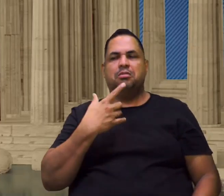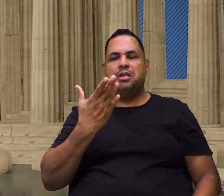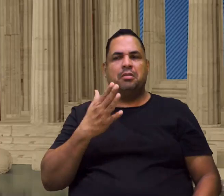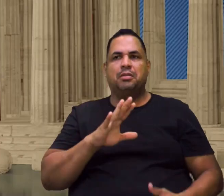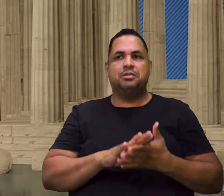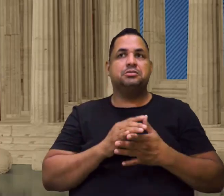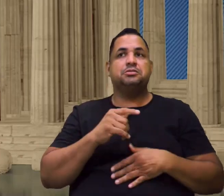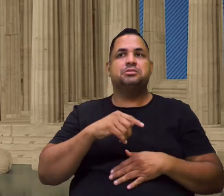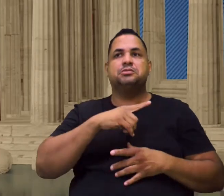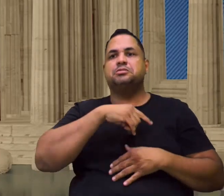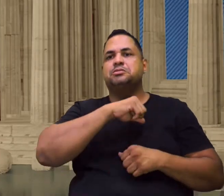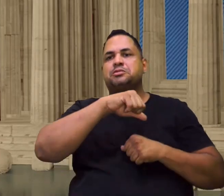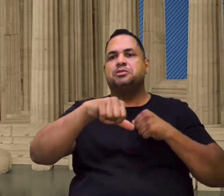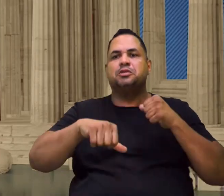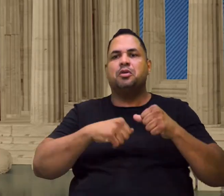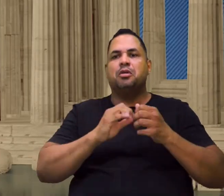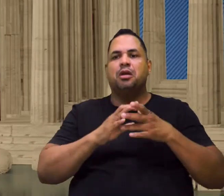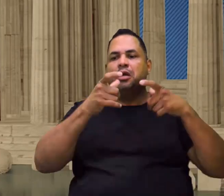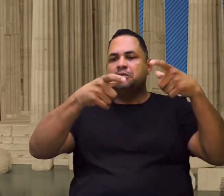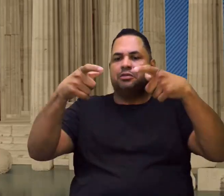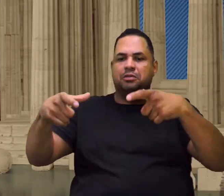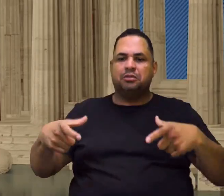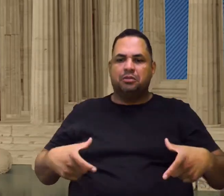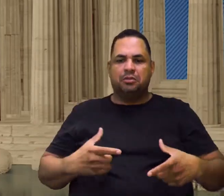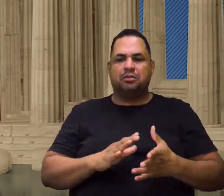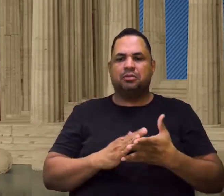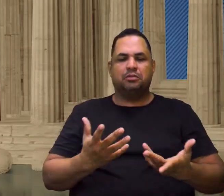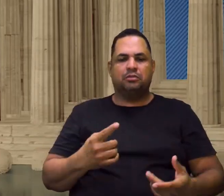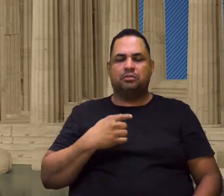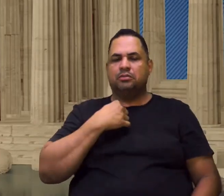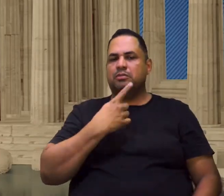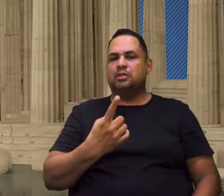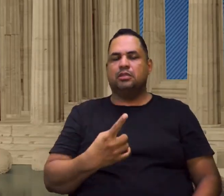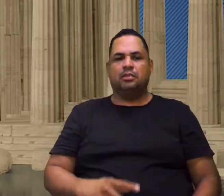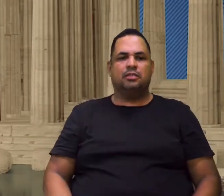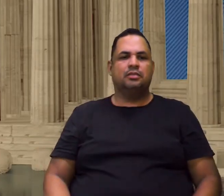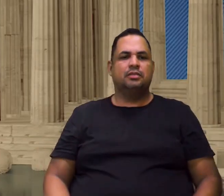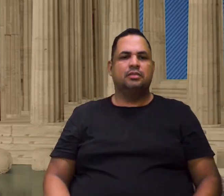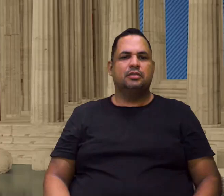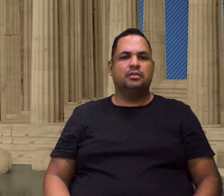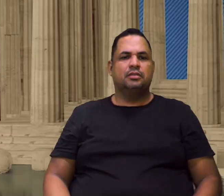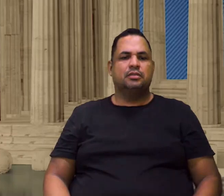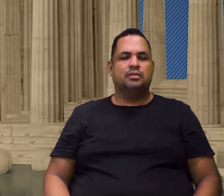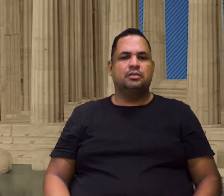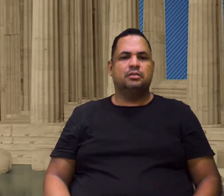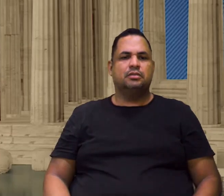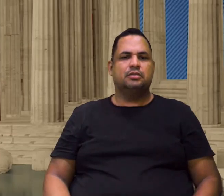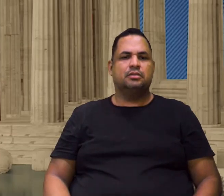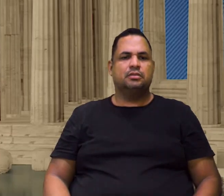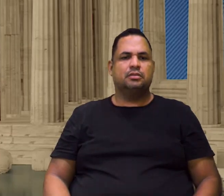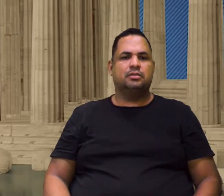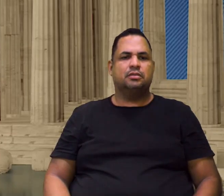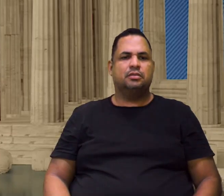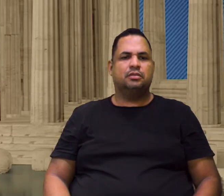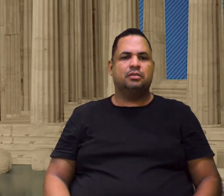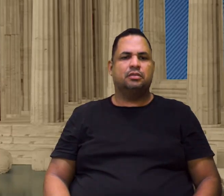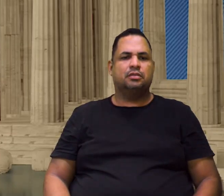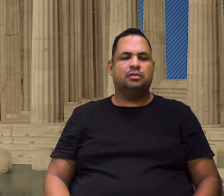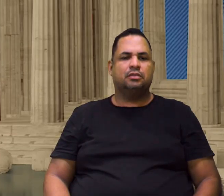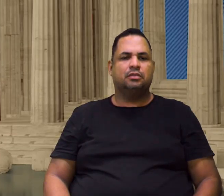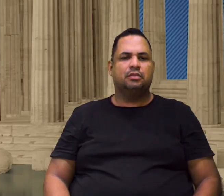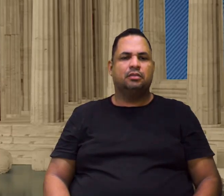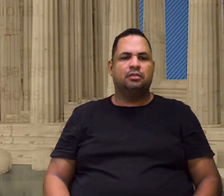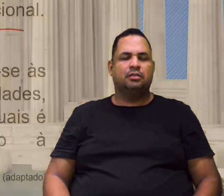vamos conseguir. Um futuro, né, na frente para se pensar isso, descobrir tecnologia, etc. Vamos